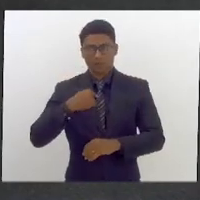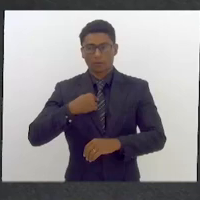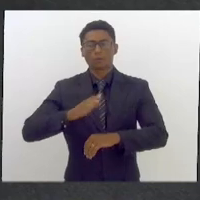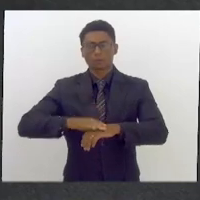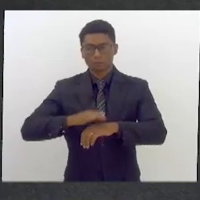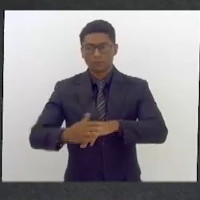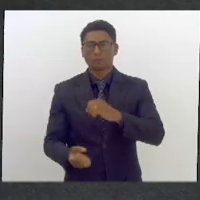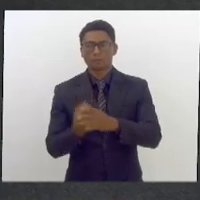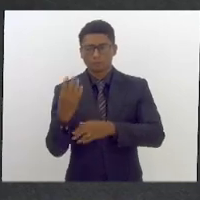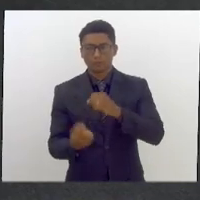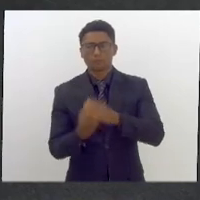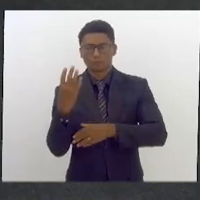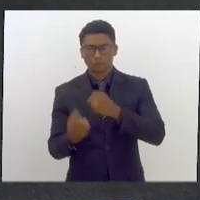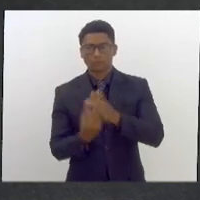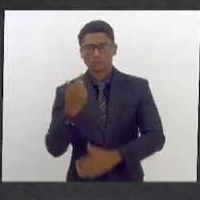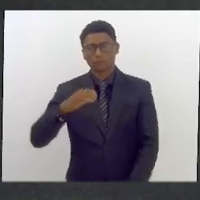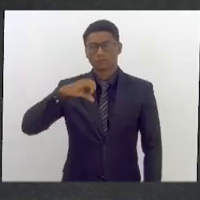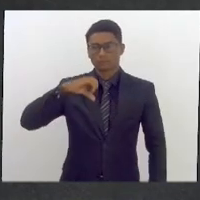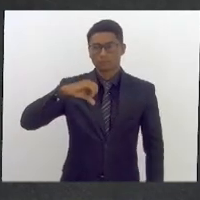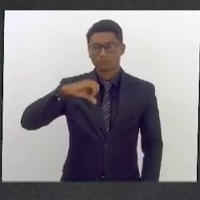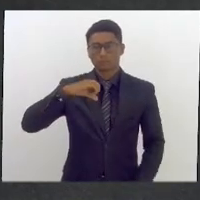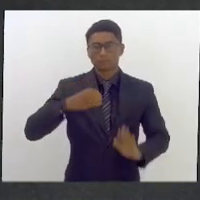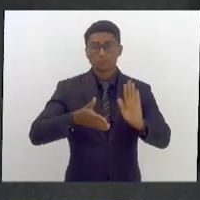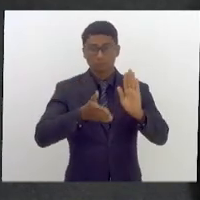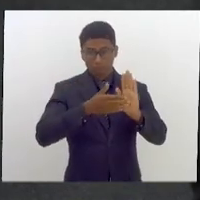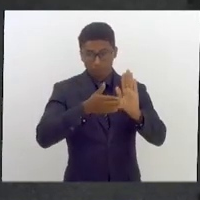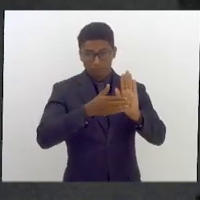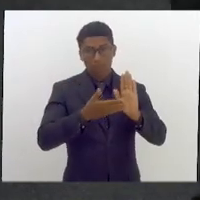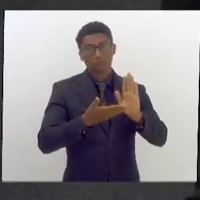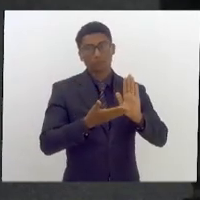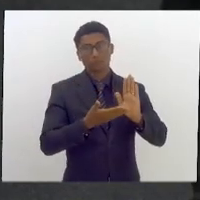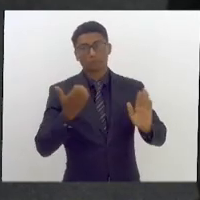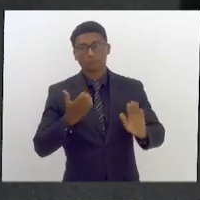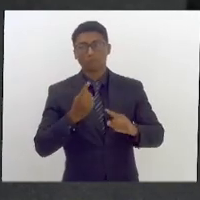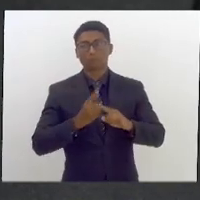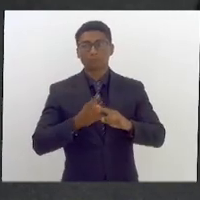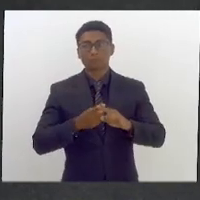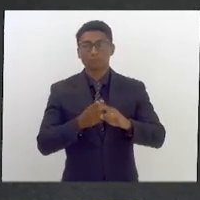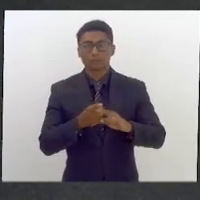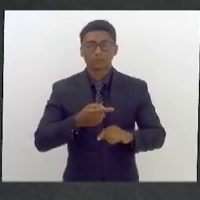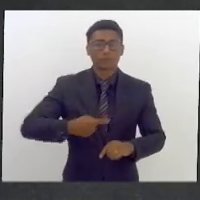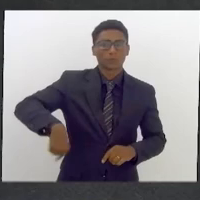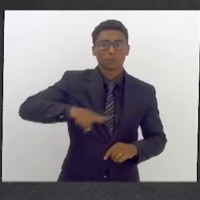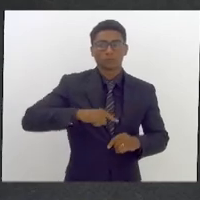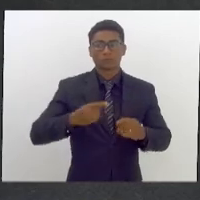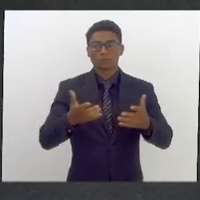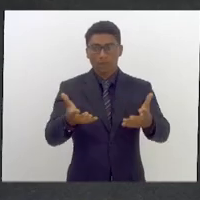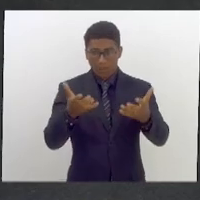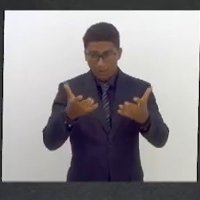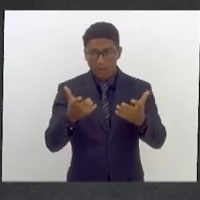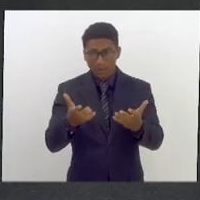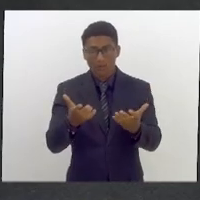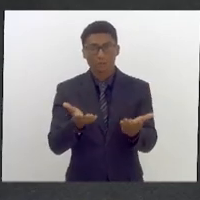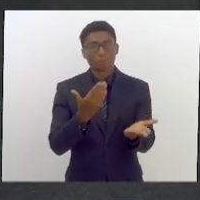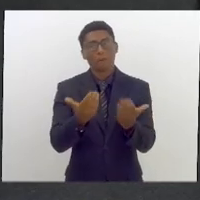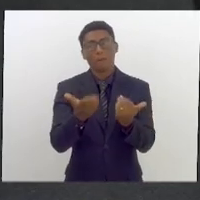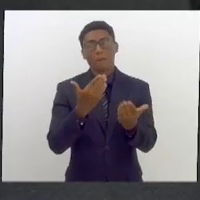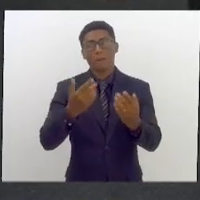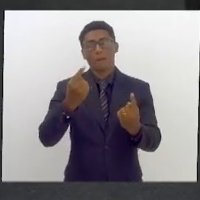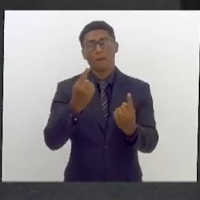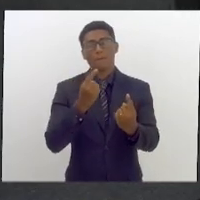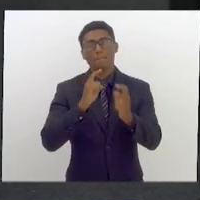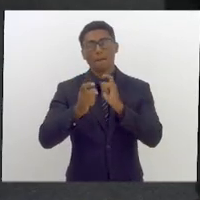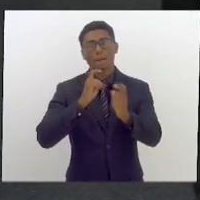9. Vai sair de pauta, porque queremos discutir o mérito e